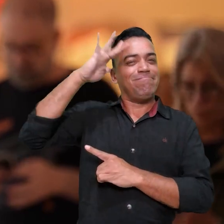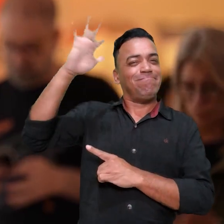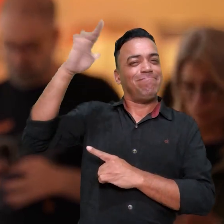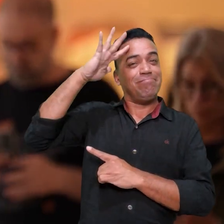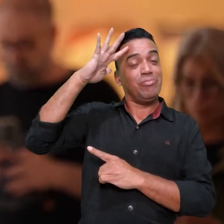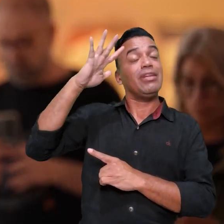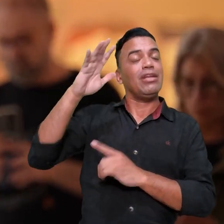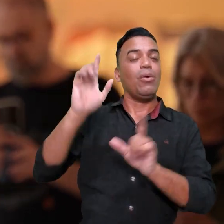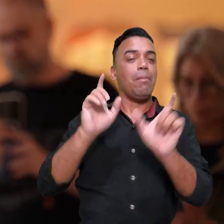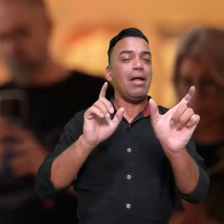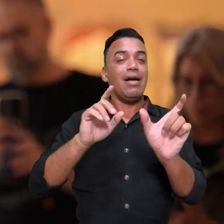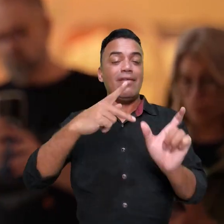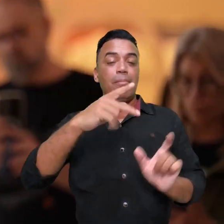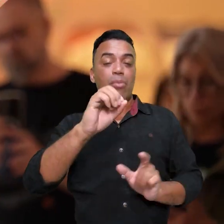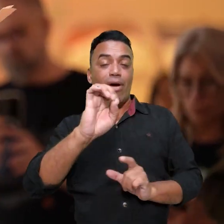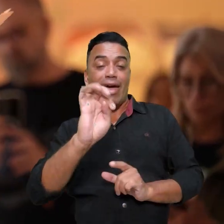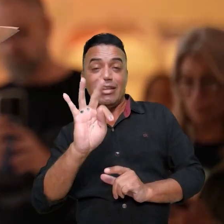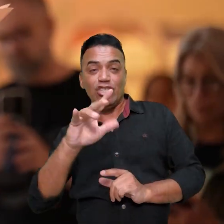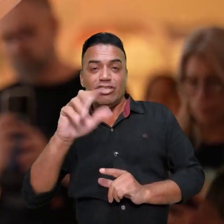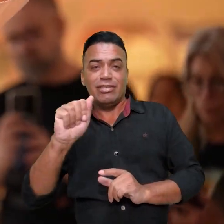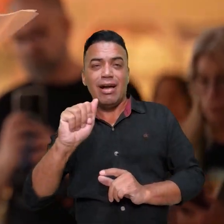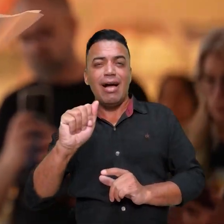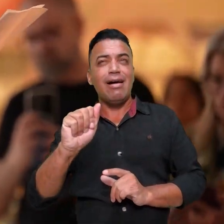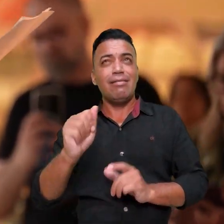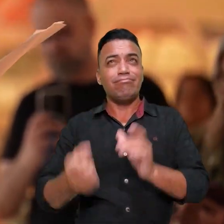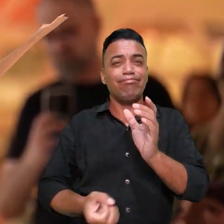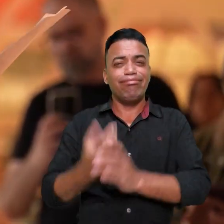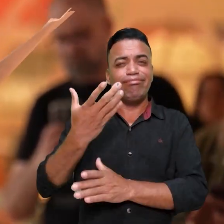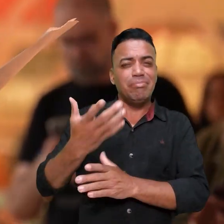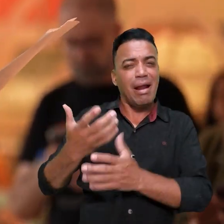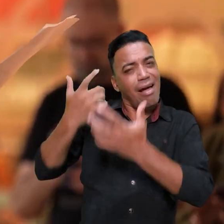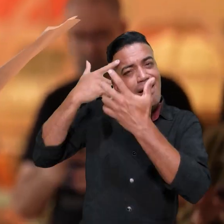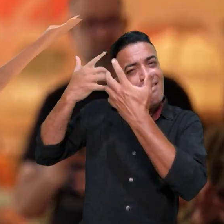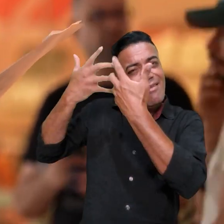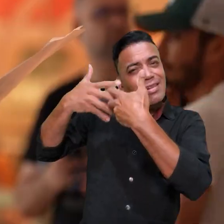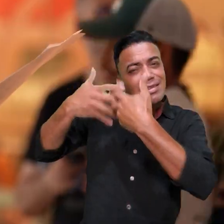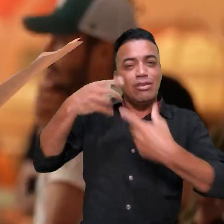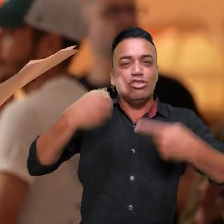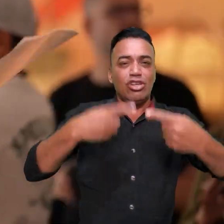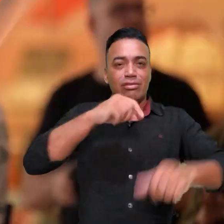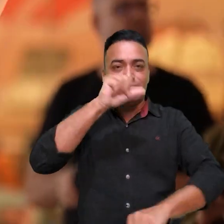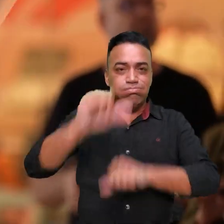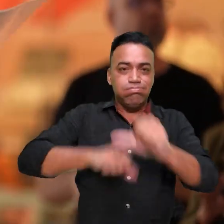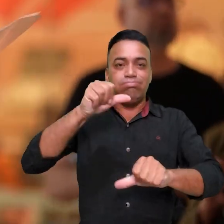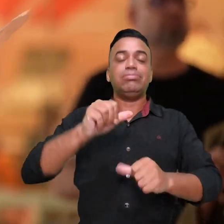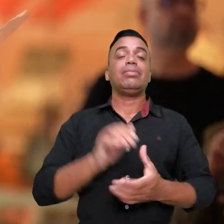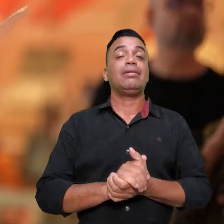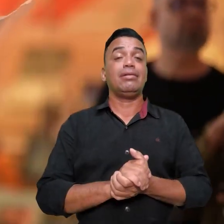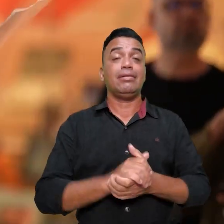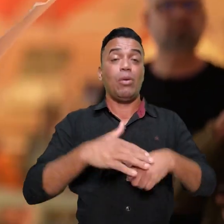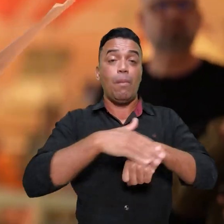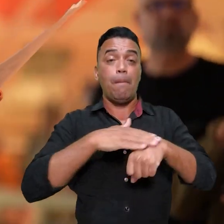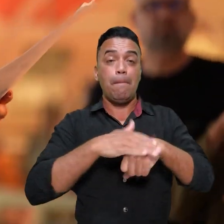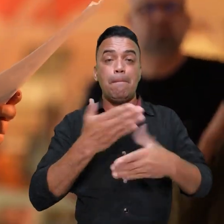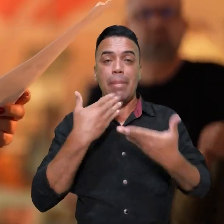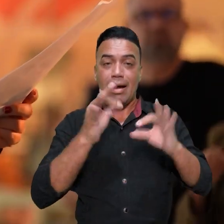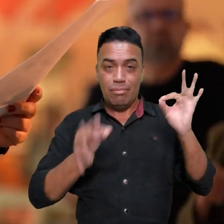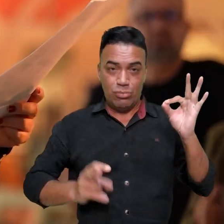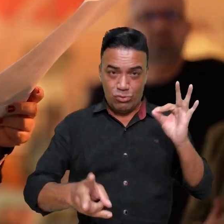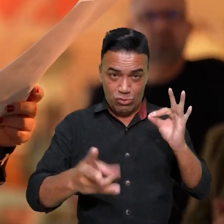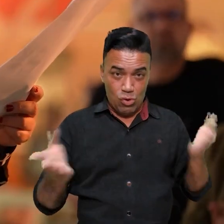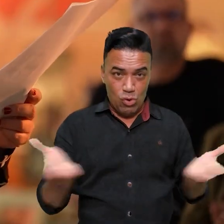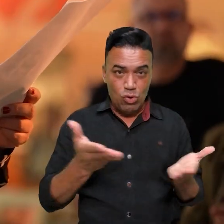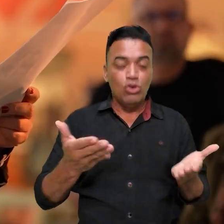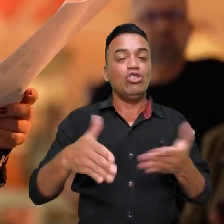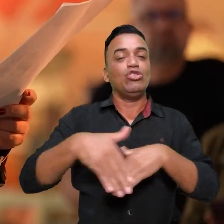que a palavra poética se acende para provocar reflexões e diálogos transformadores. No papo de hoje, a nossa